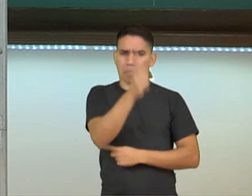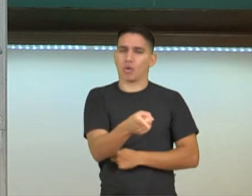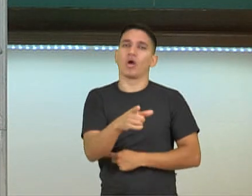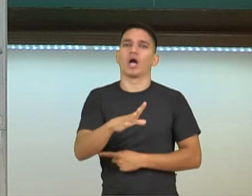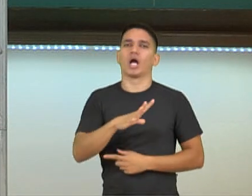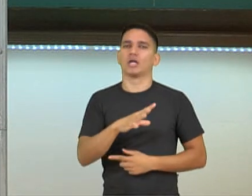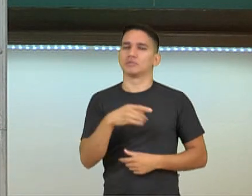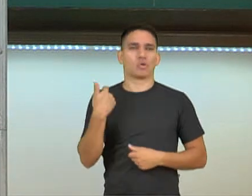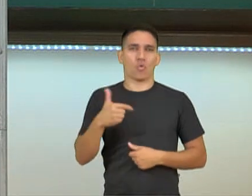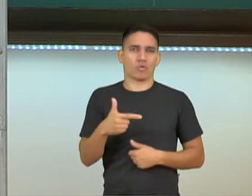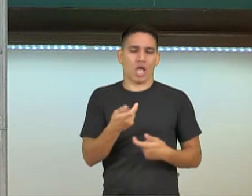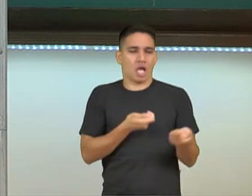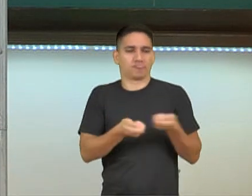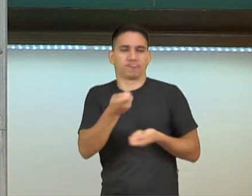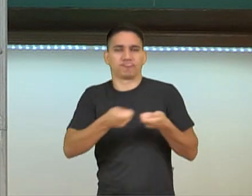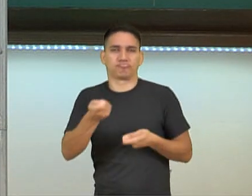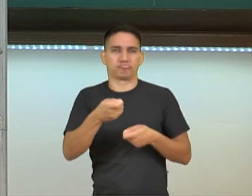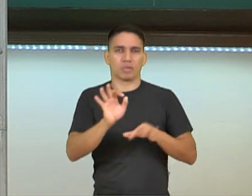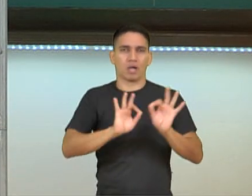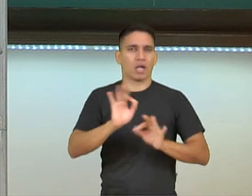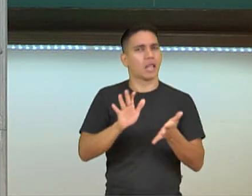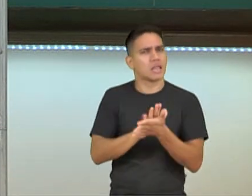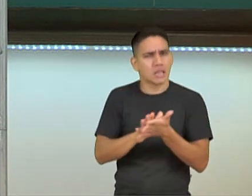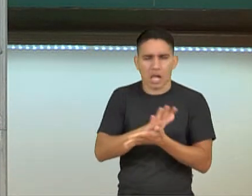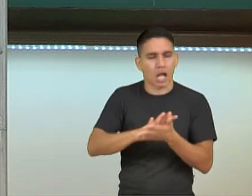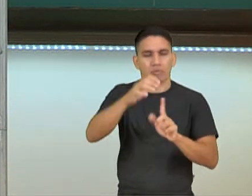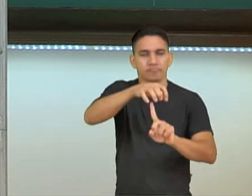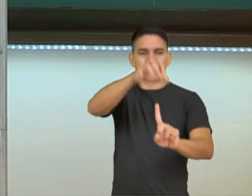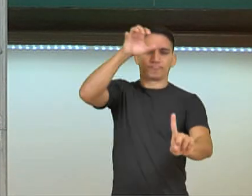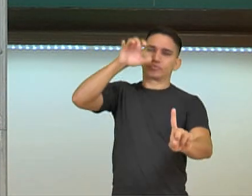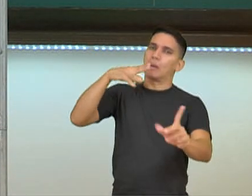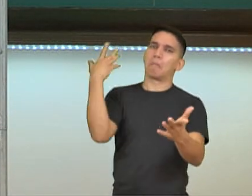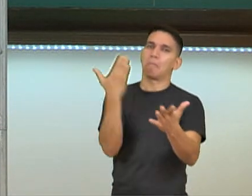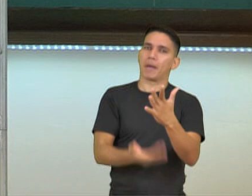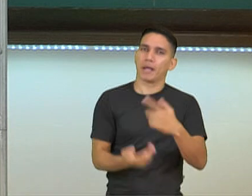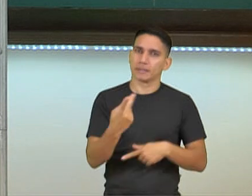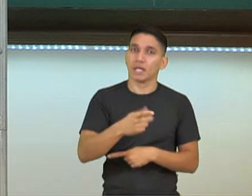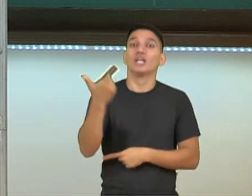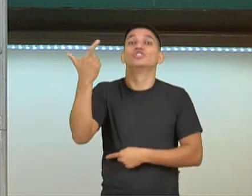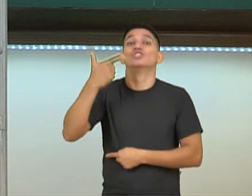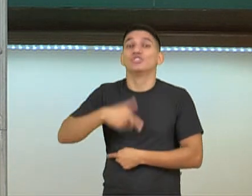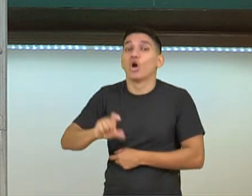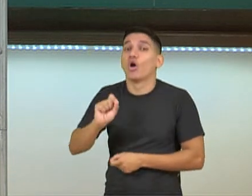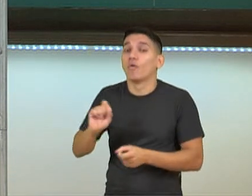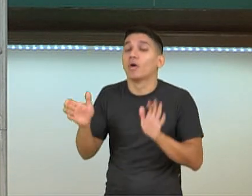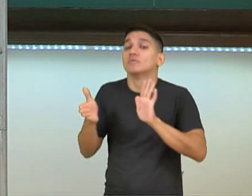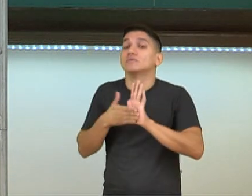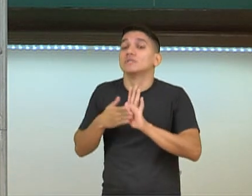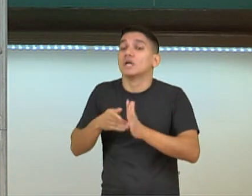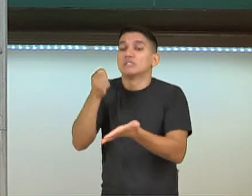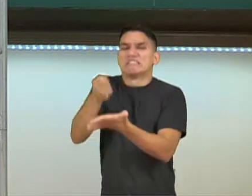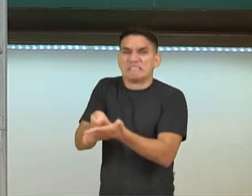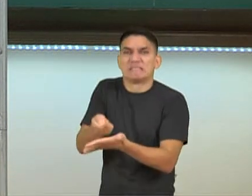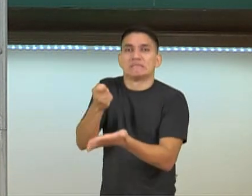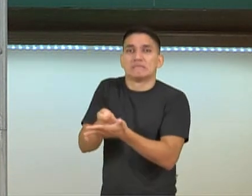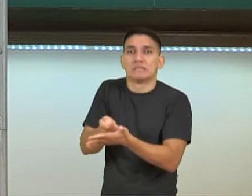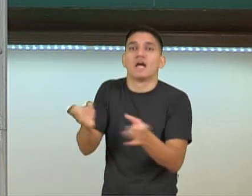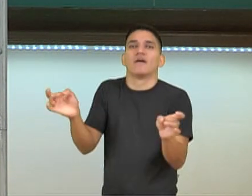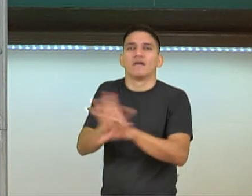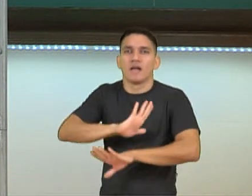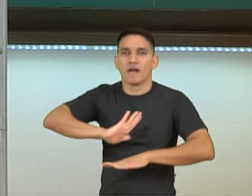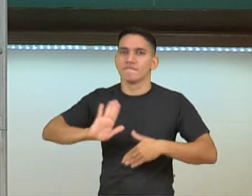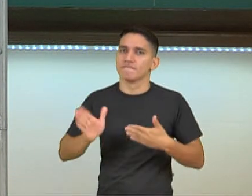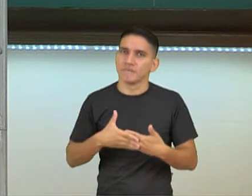do rei Luís XVI e proclamam, né, a partir daí, novamente, agora exigindo mesmo o fim